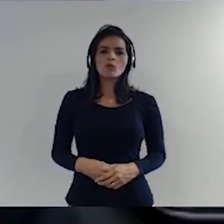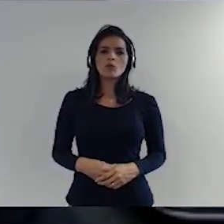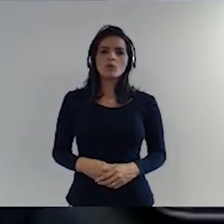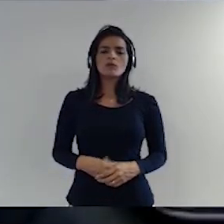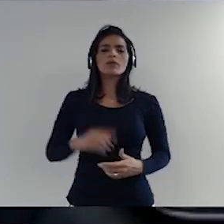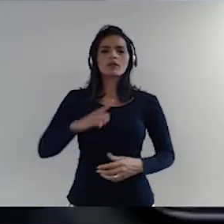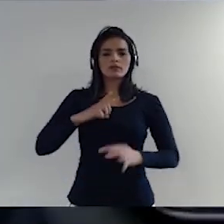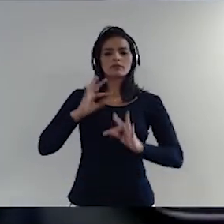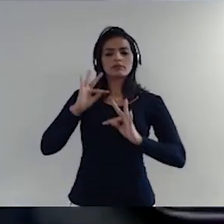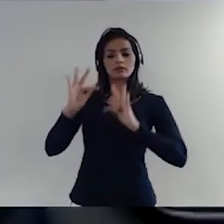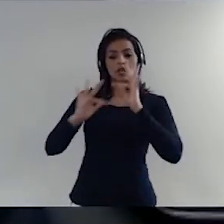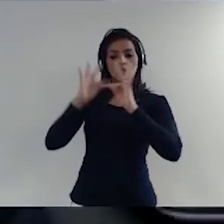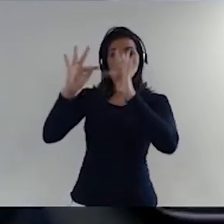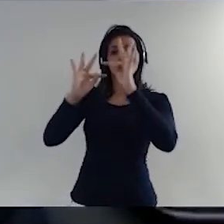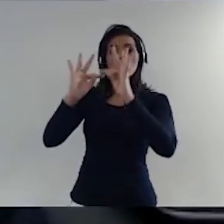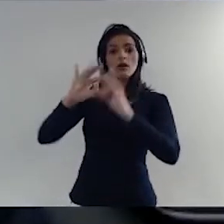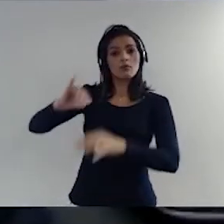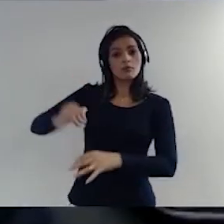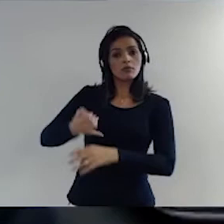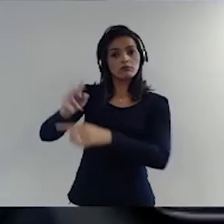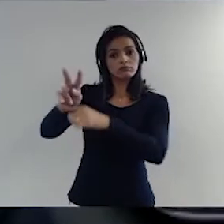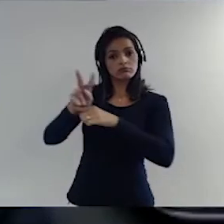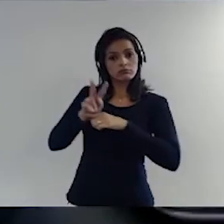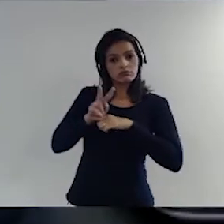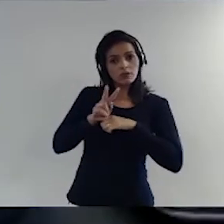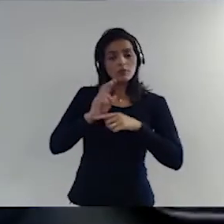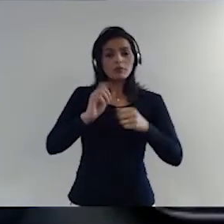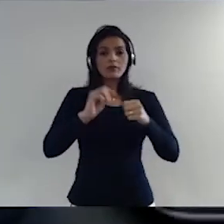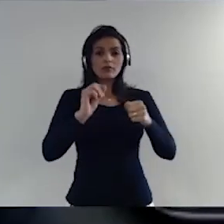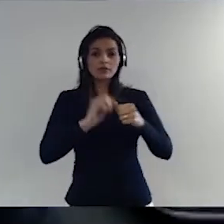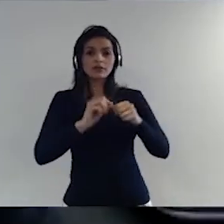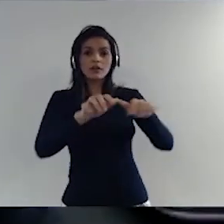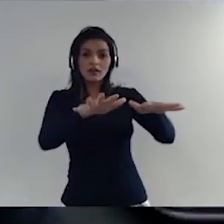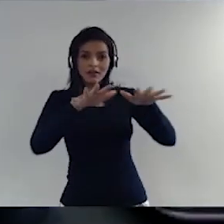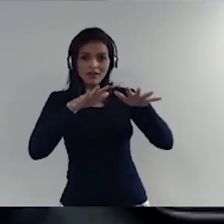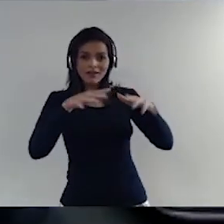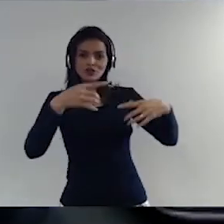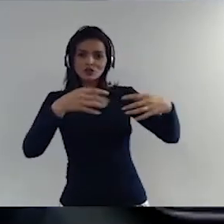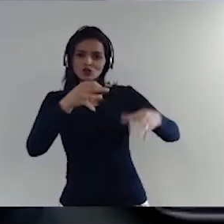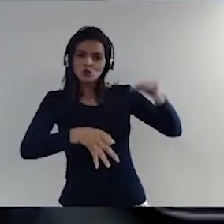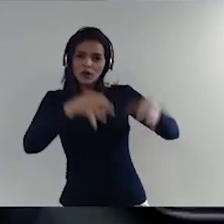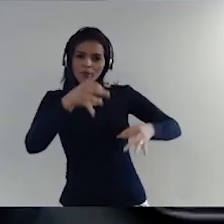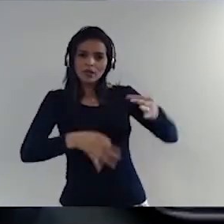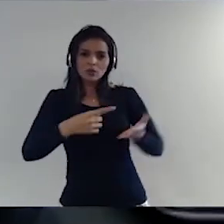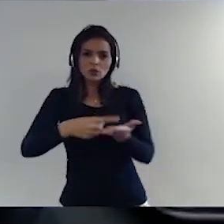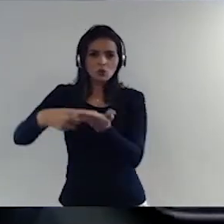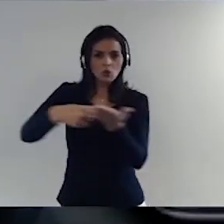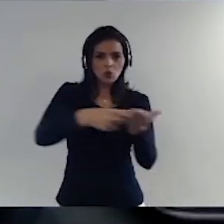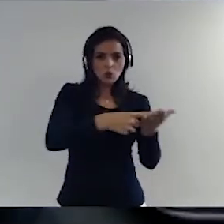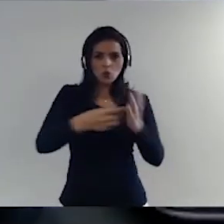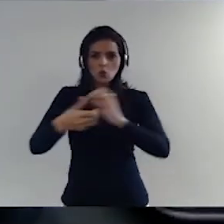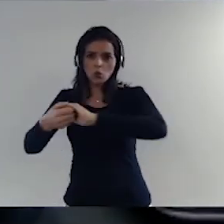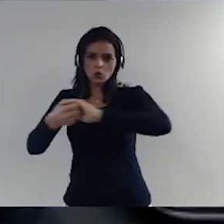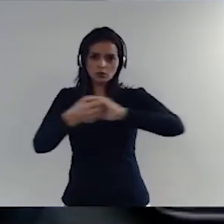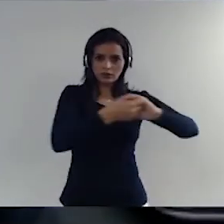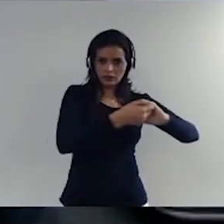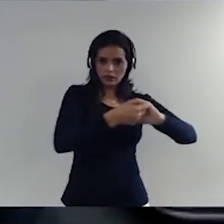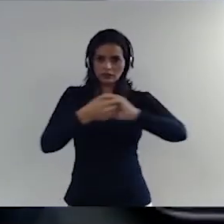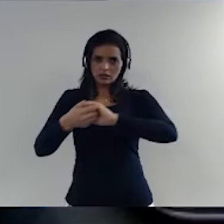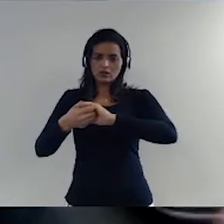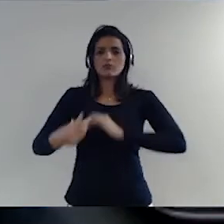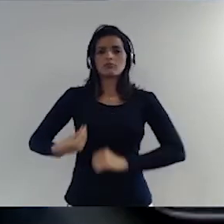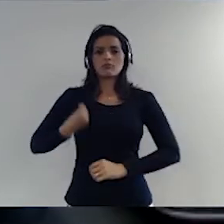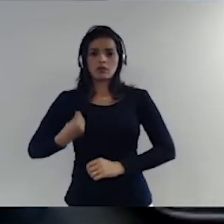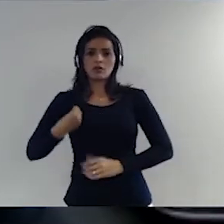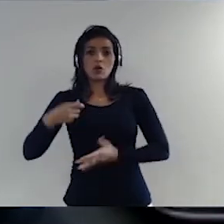das ferramentas tecnológicas para a realização das audiências de conciliação, com a participação obrigatória dos advogados. Aliás,